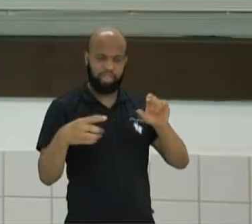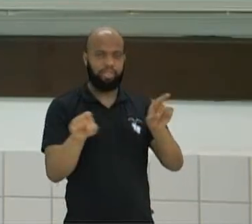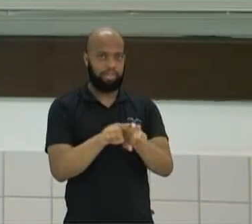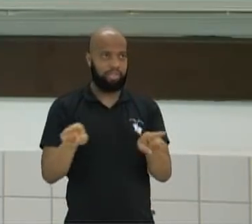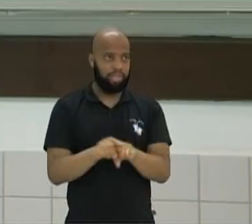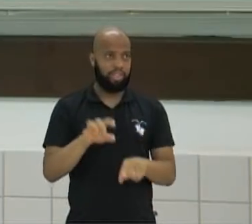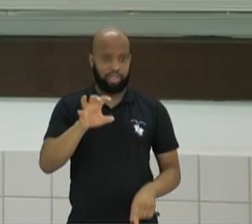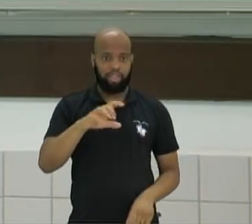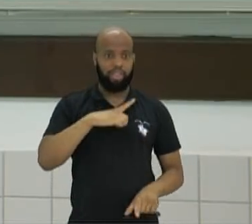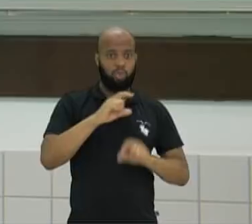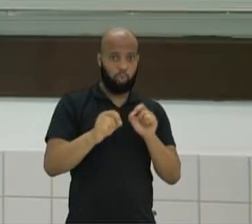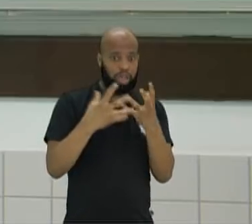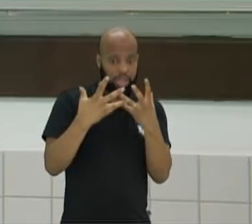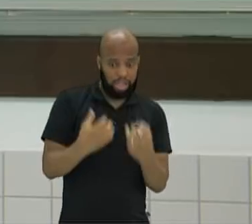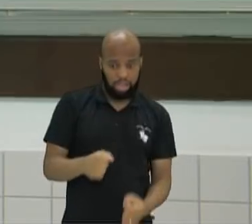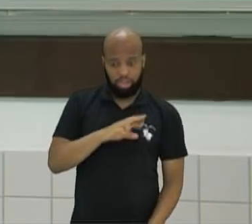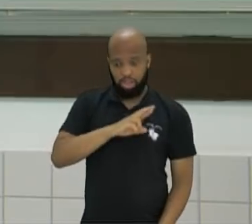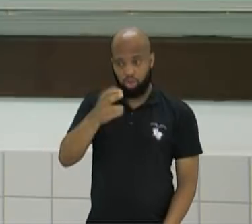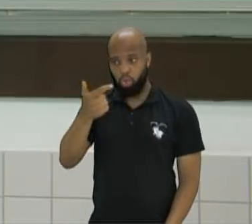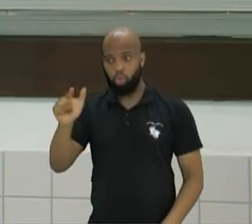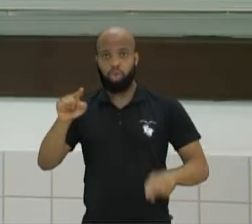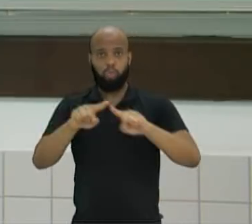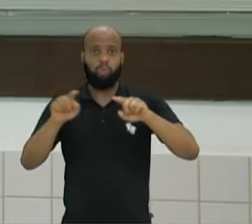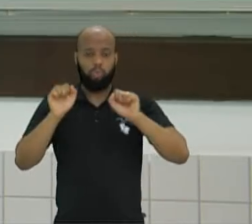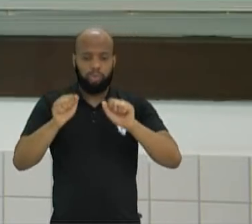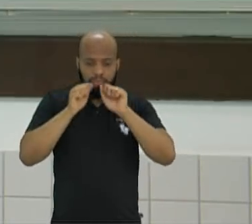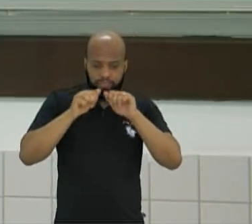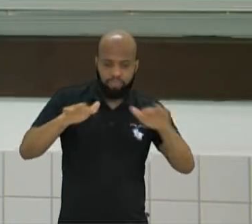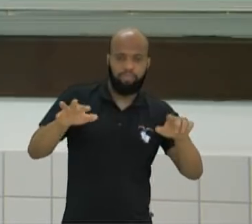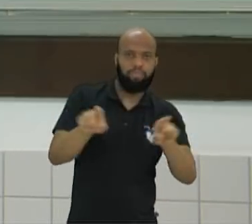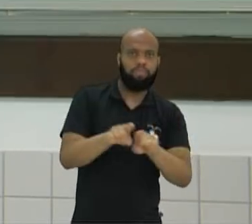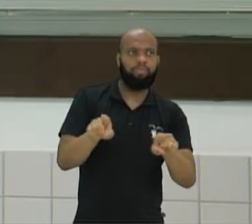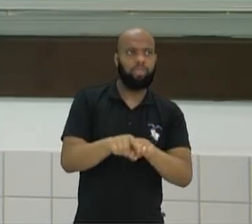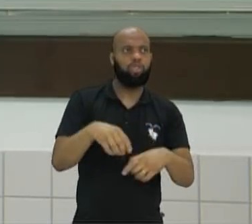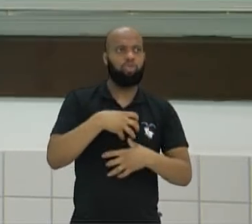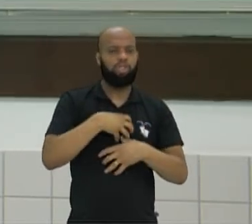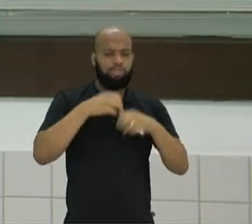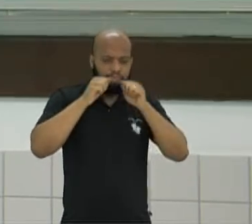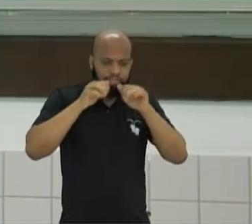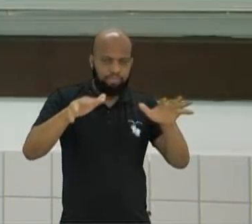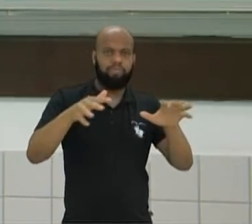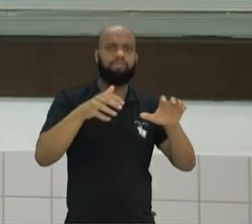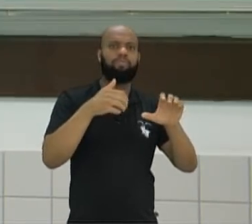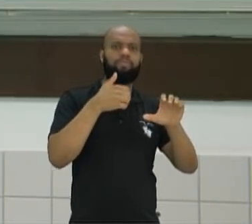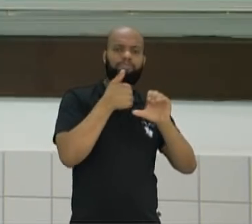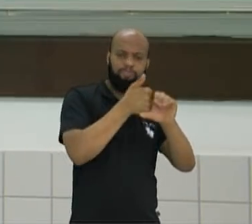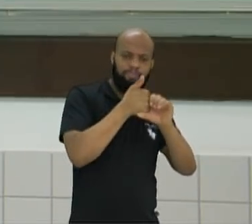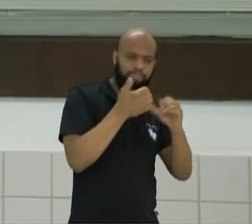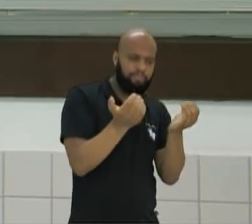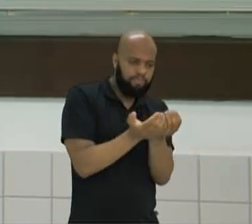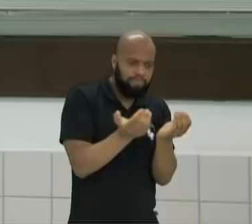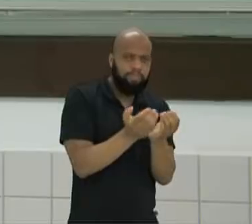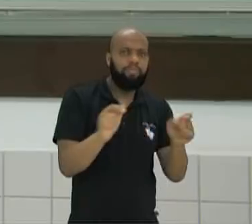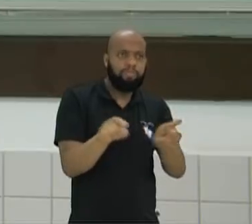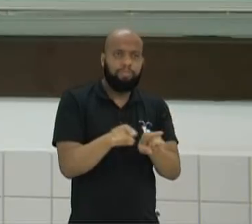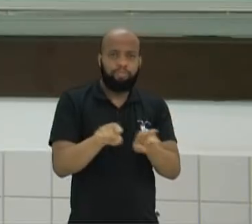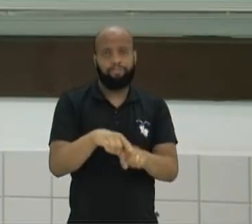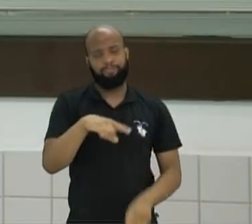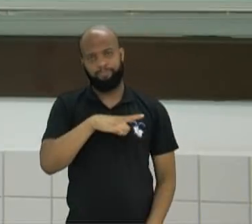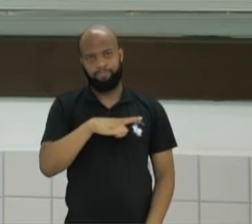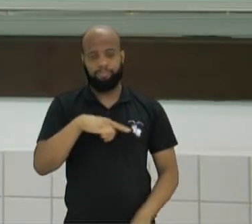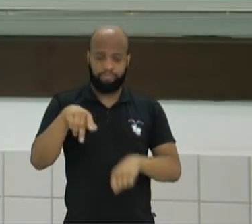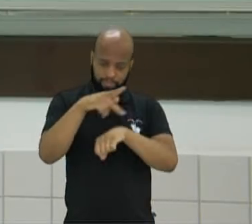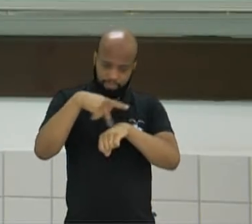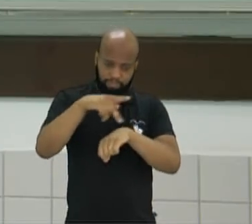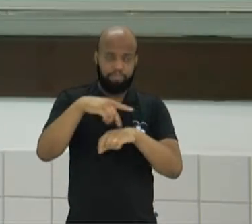bem que tinha tolerância, mas poderia expandir mais, inclusive, essa reforma protestante, essa religião protestante, e ter um